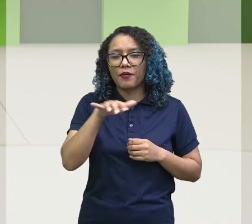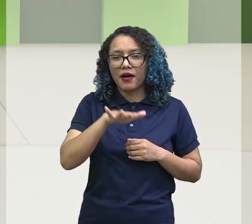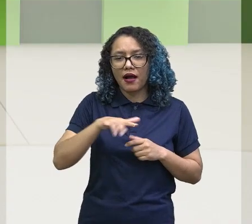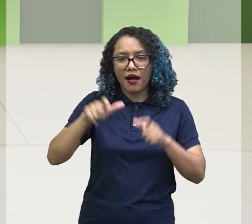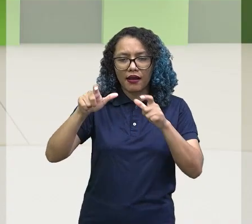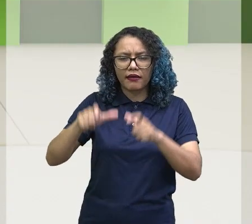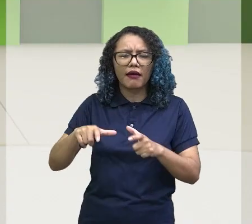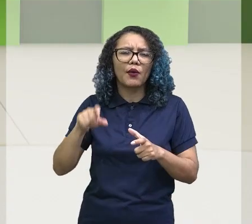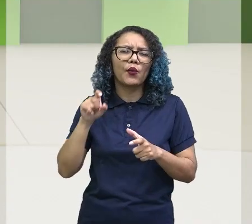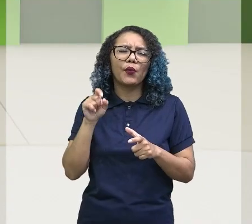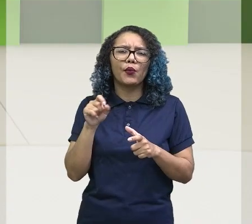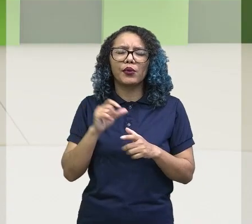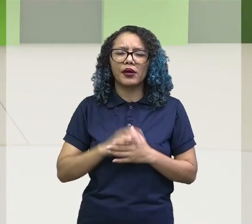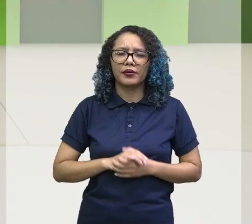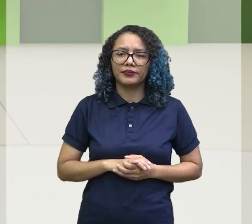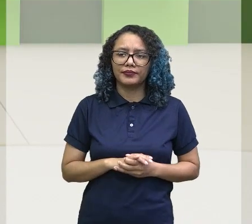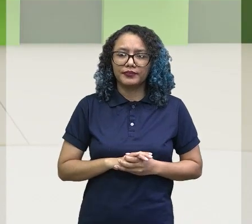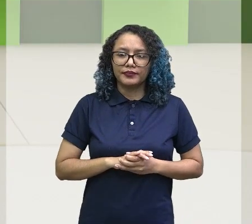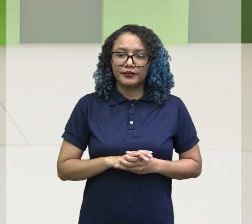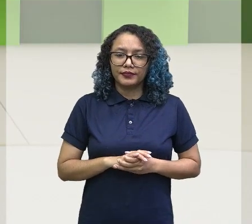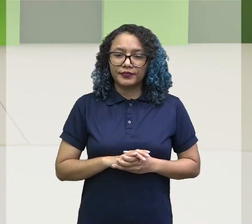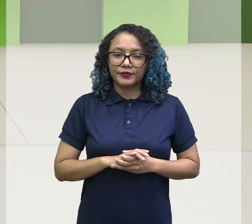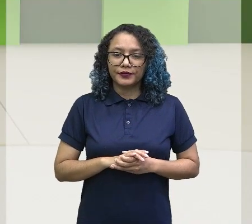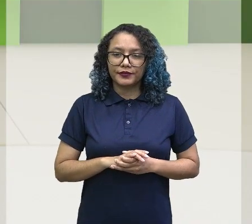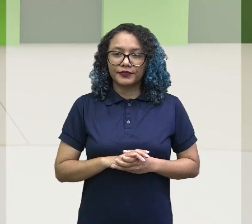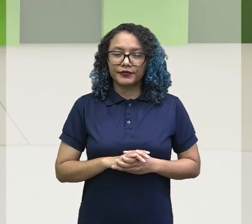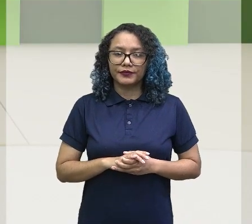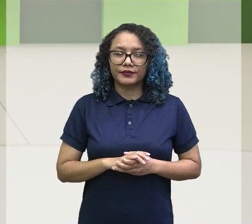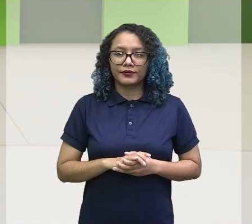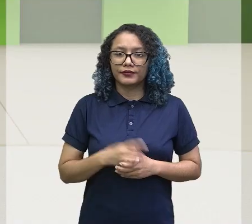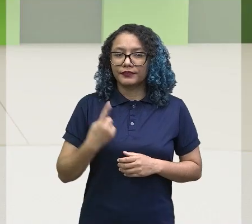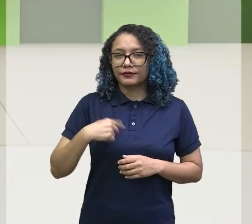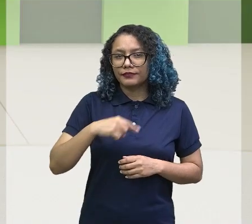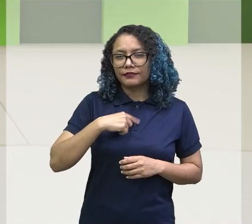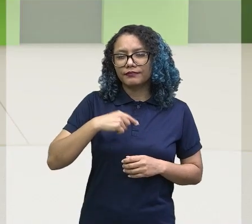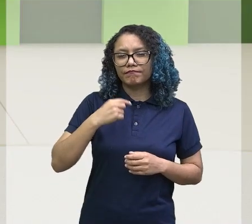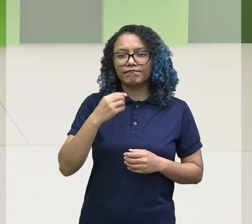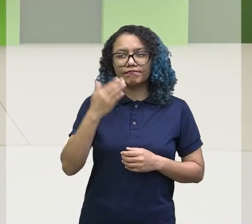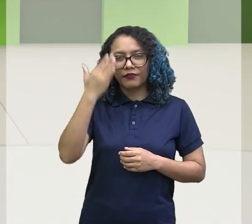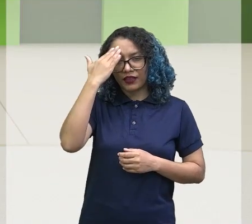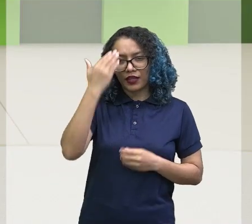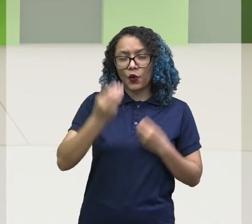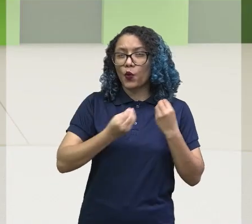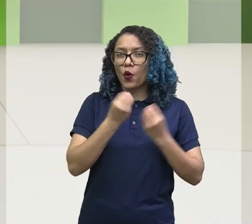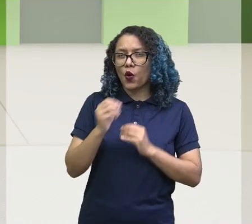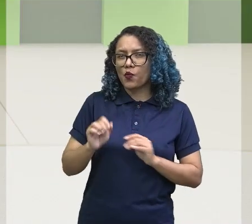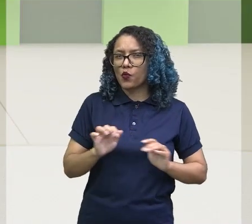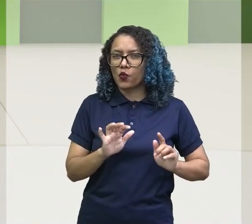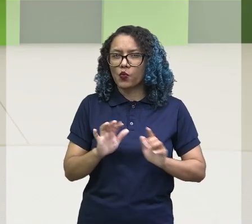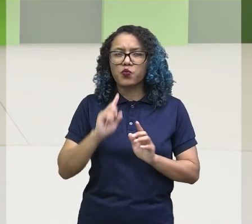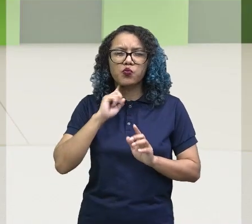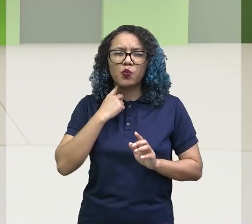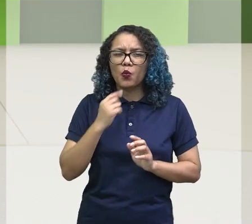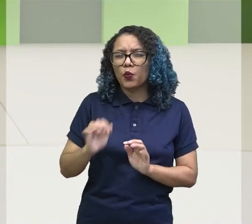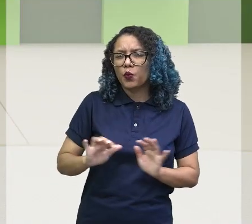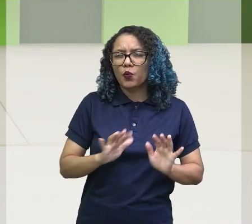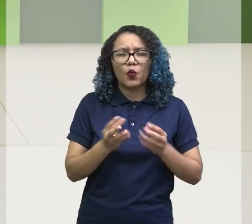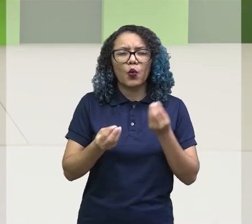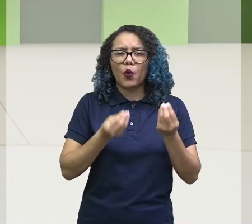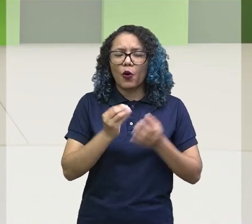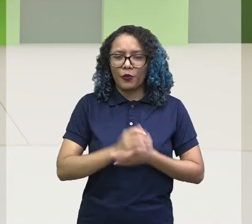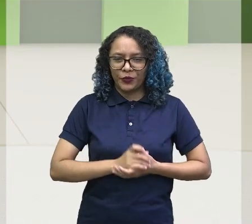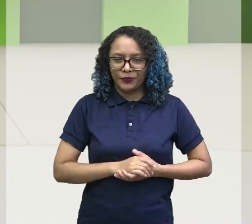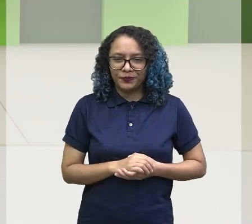determinado local, para a gente ver justamente essa poluição sendo lançada aí na atmosfera. Então, olha